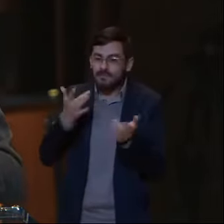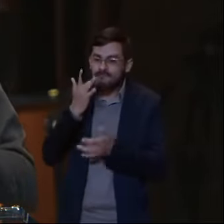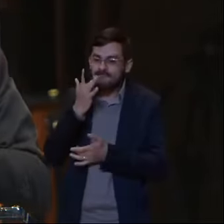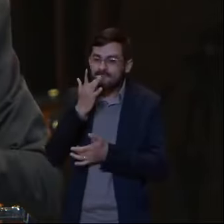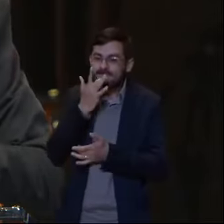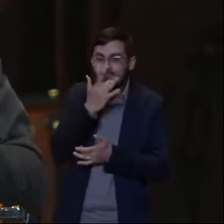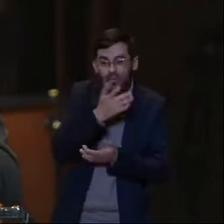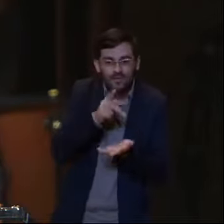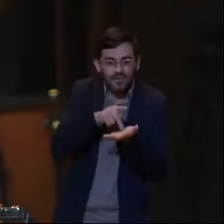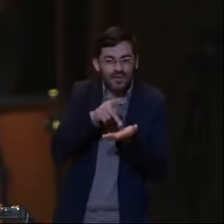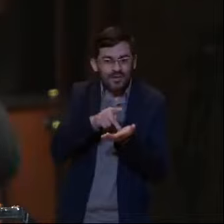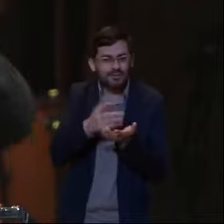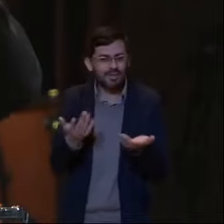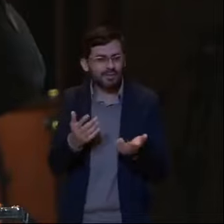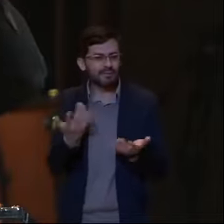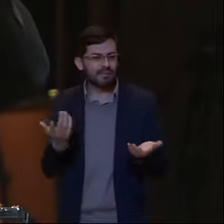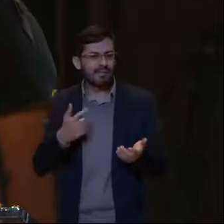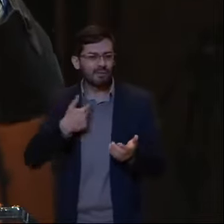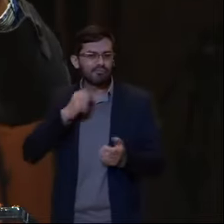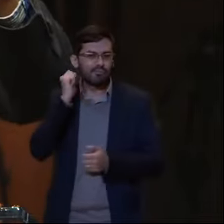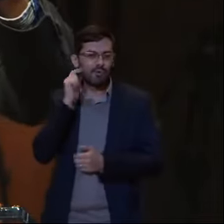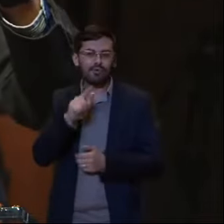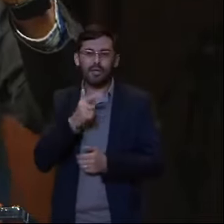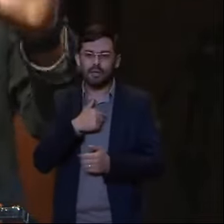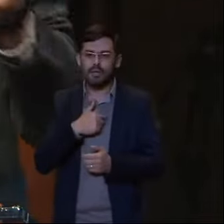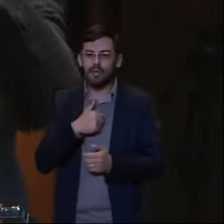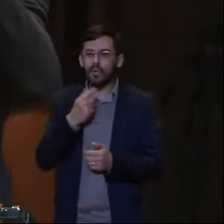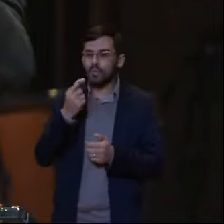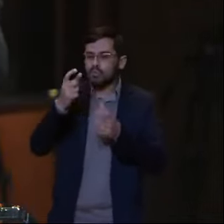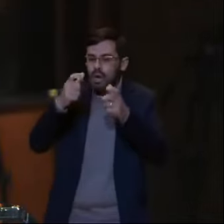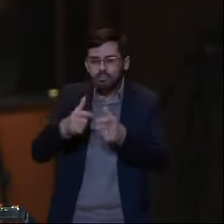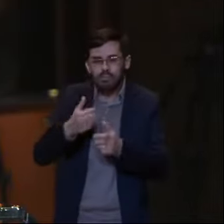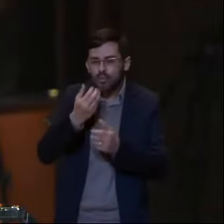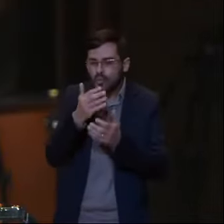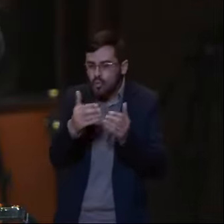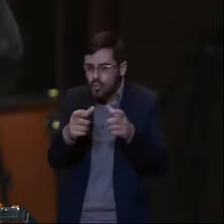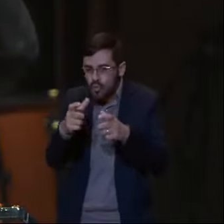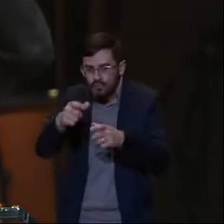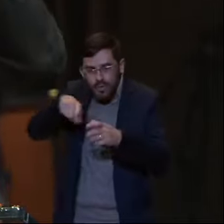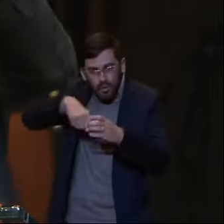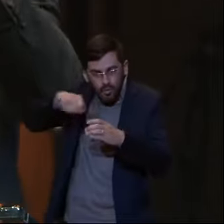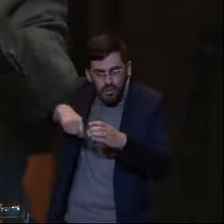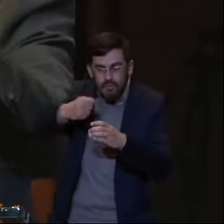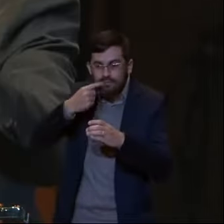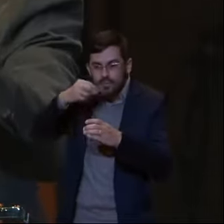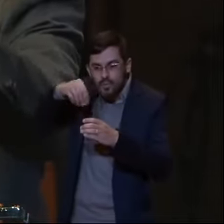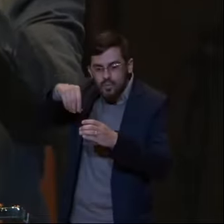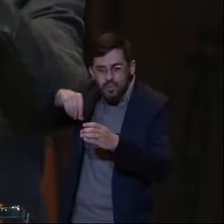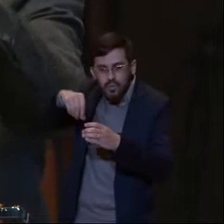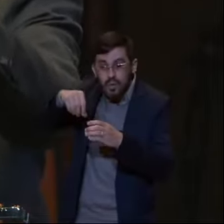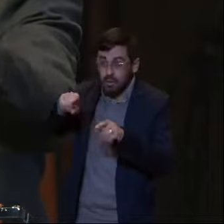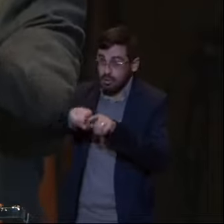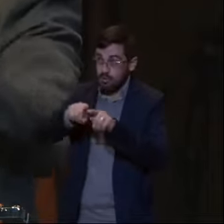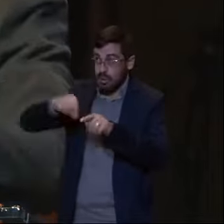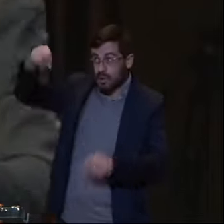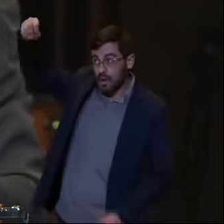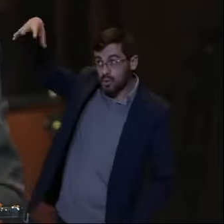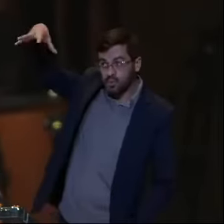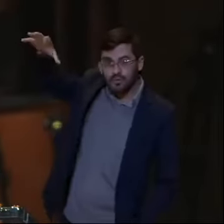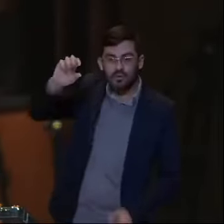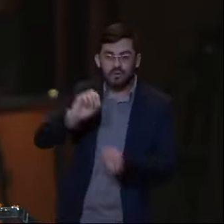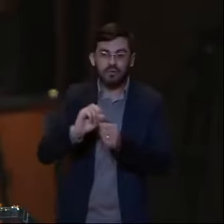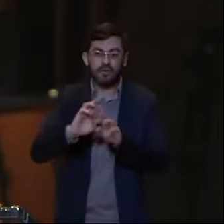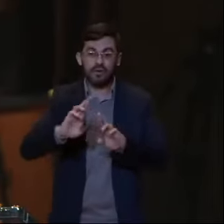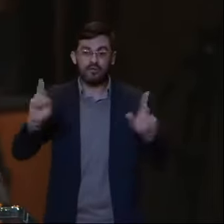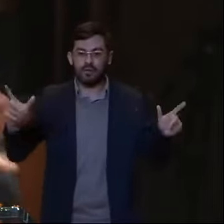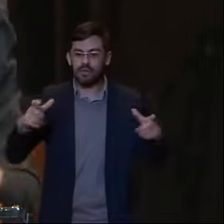ele dá essa influência. Você consegue, onde você colocar o sal e a luz, esses elementos fazem a diferença onde